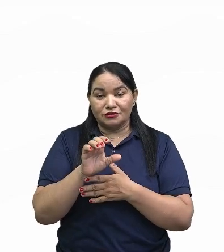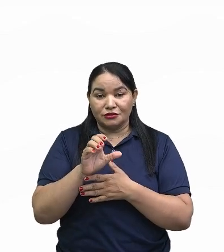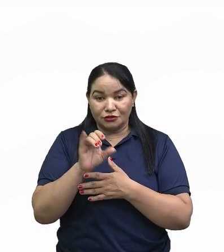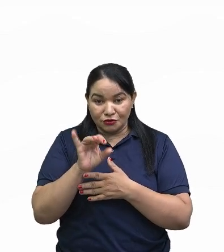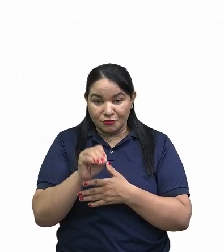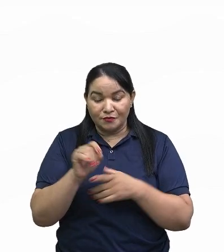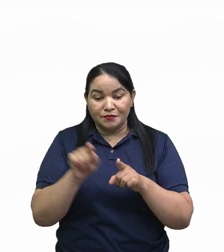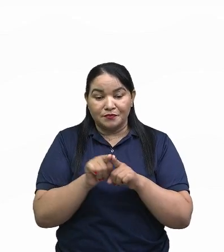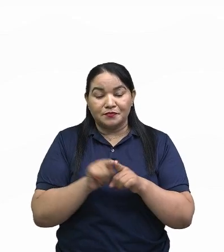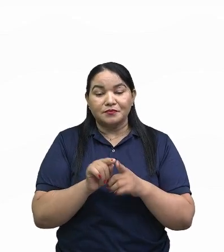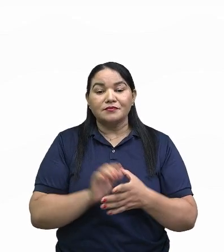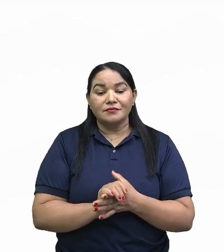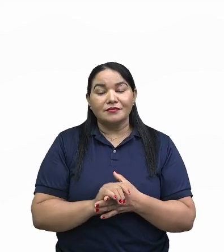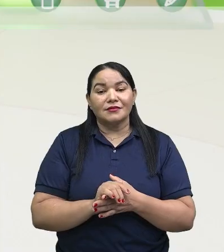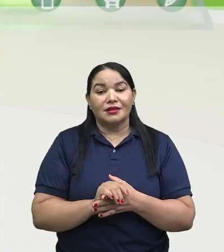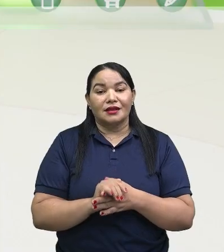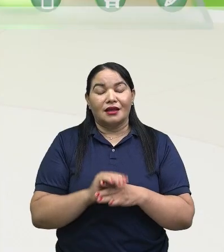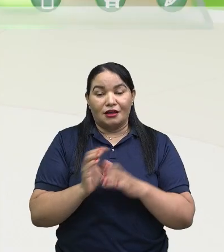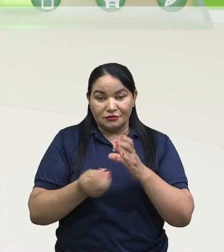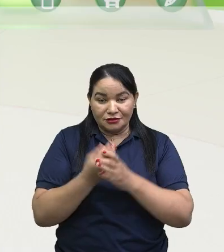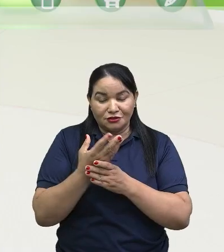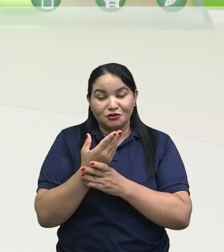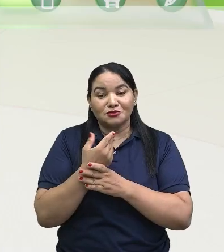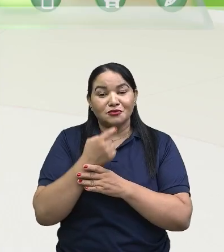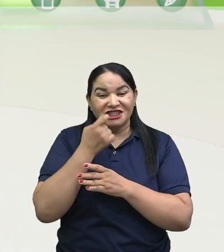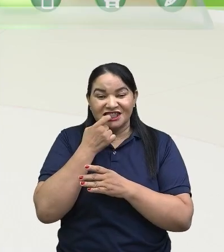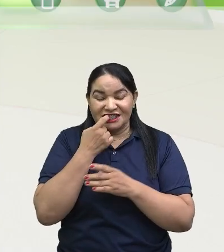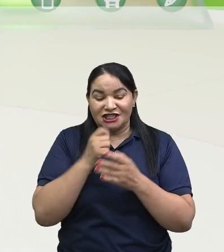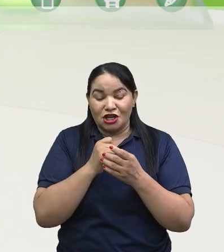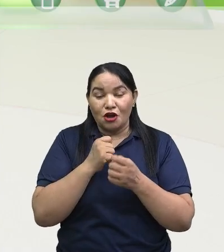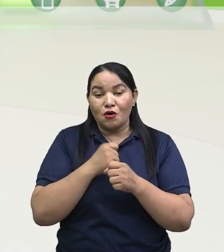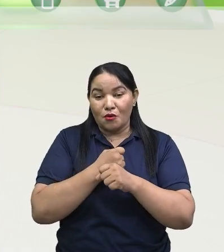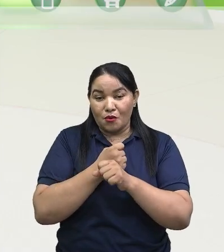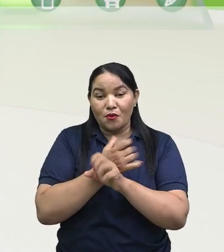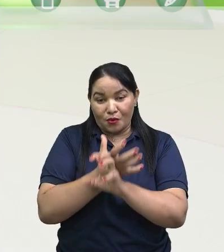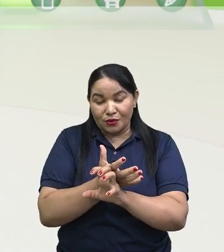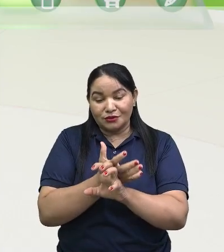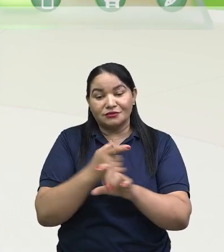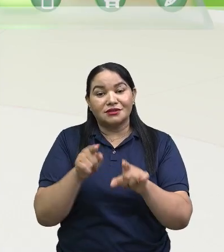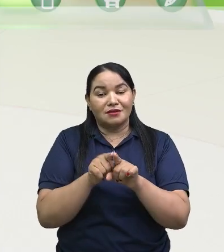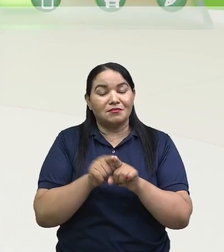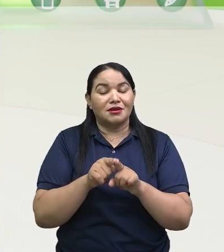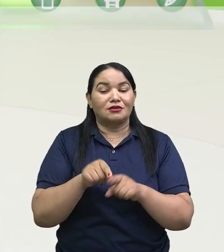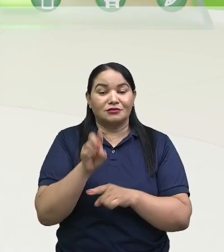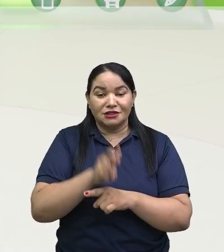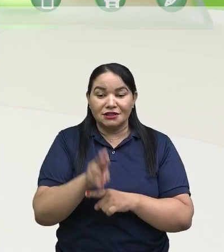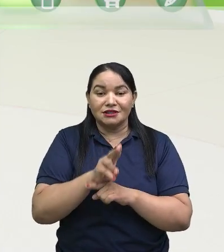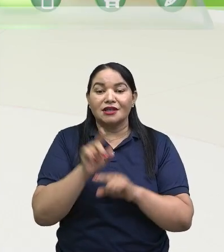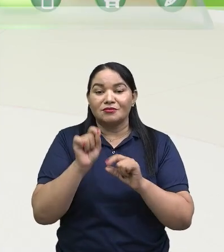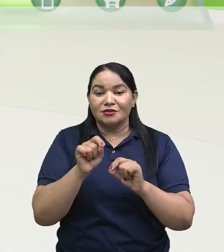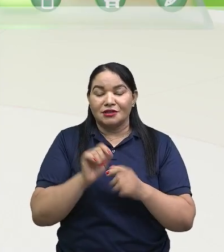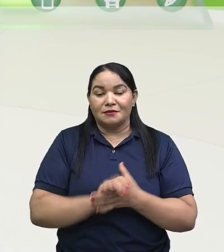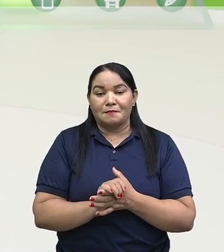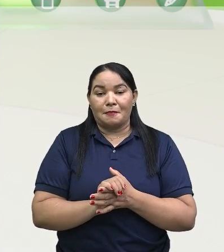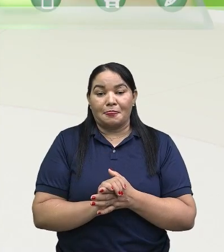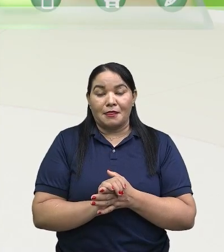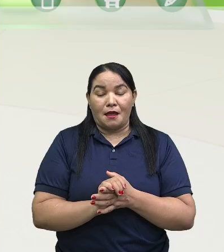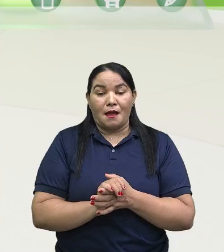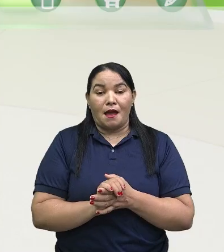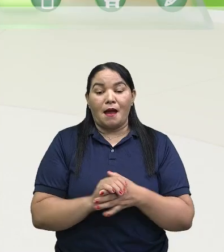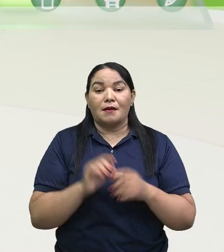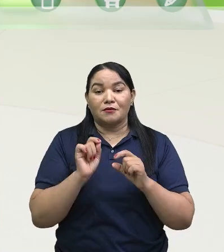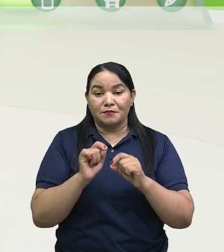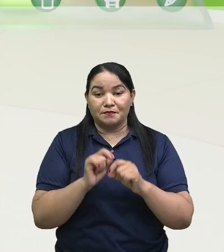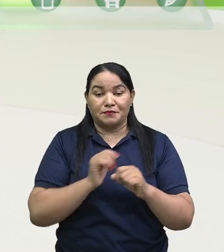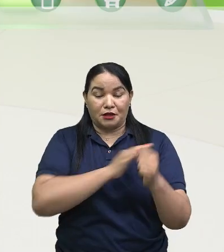cálcio na constituição óssea, mas que o cálcio também ele é utilizado para contração muscular, né? Quando a